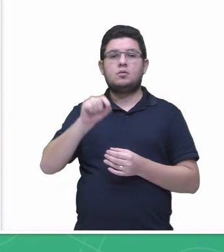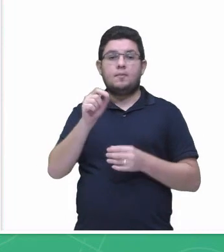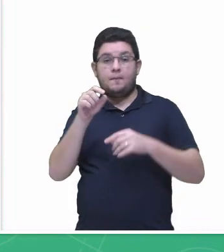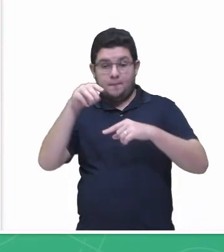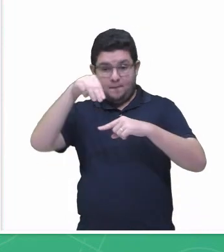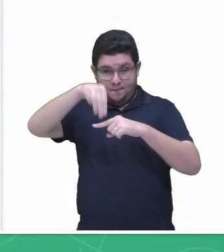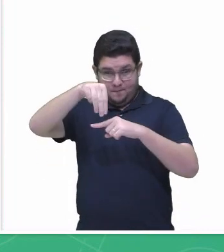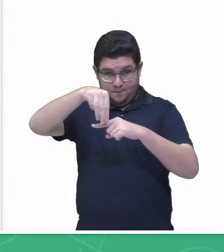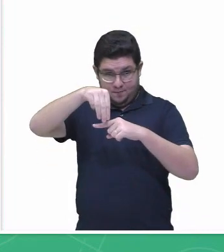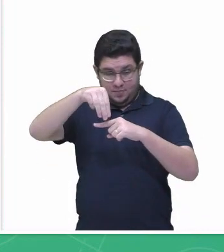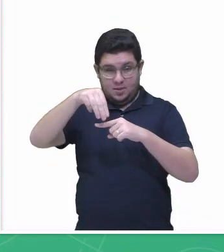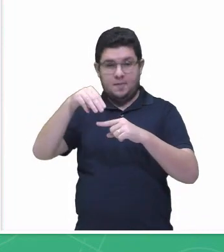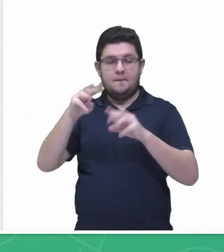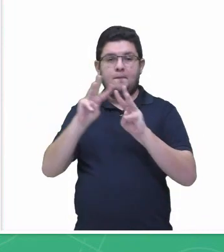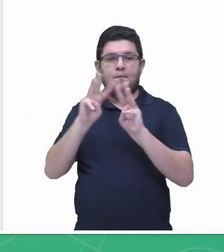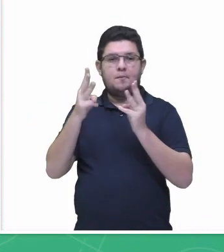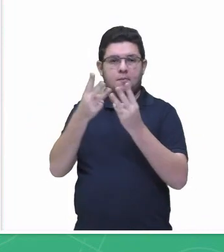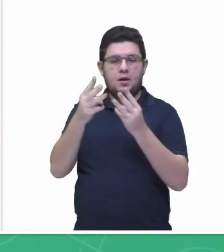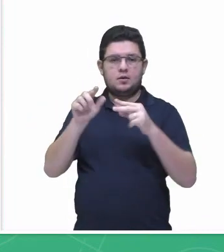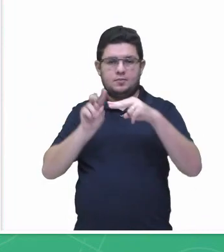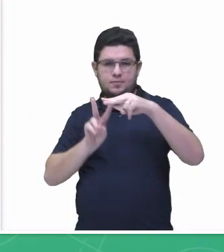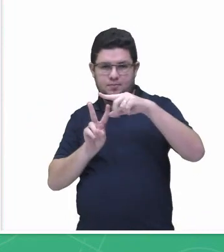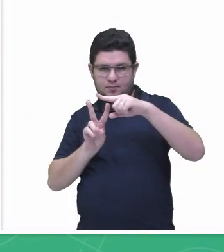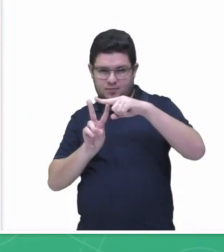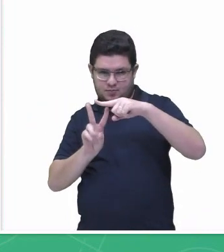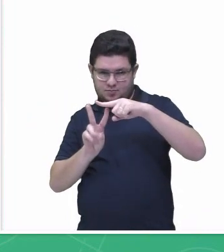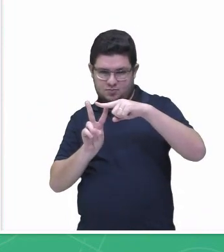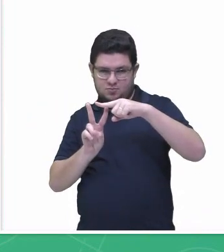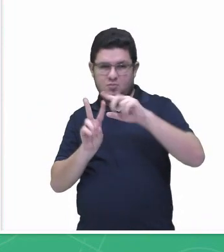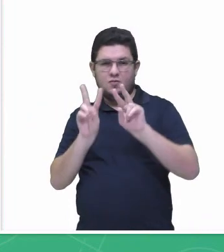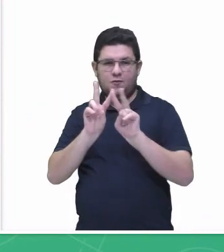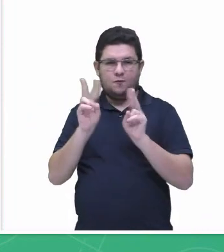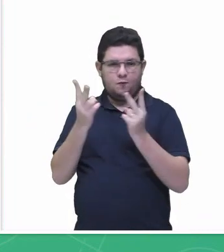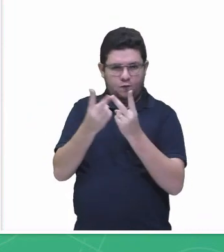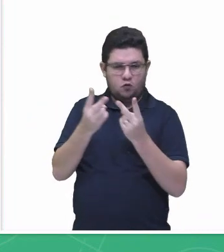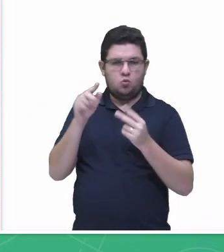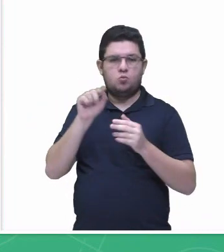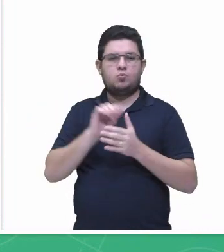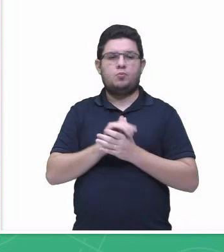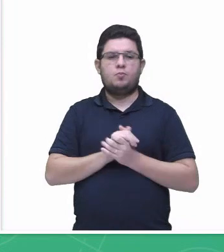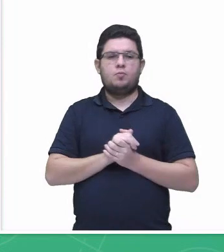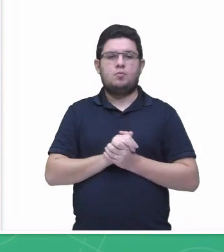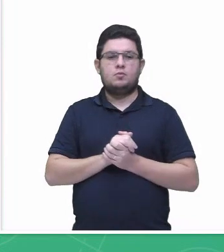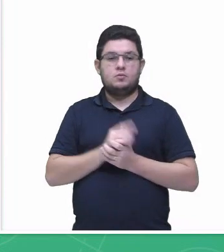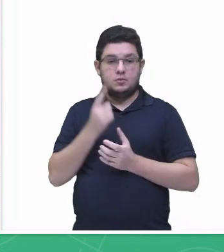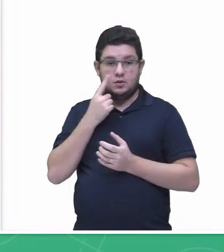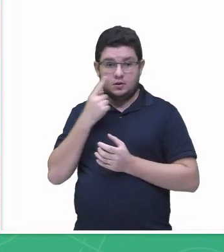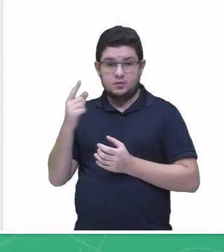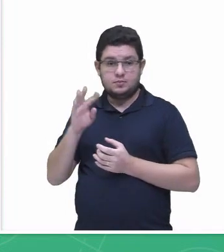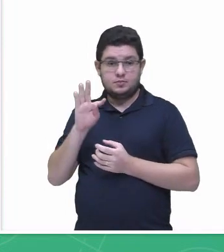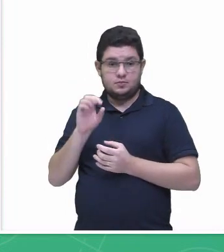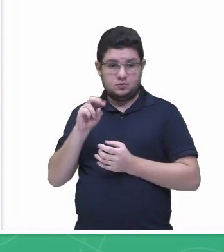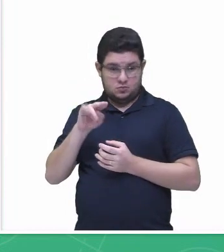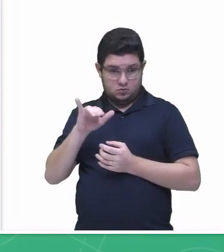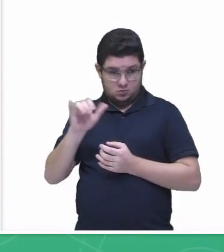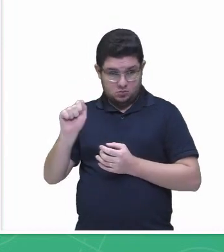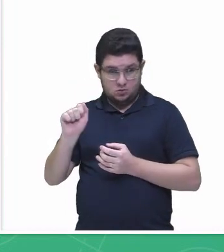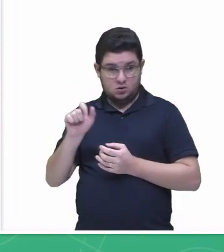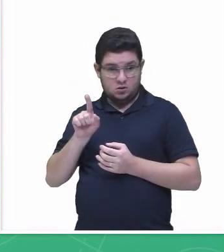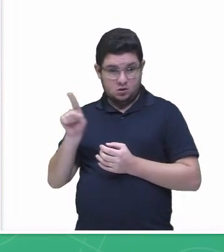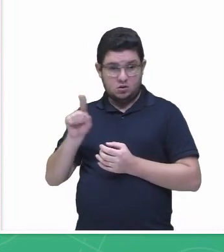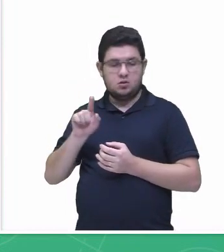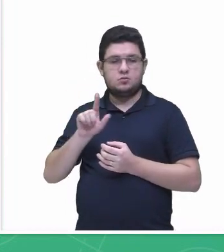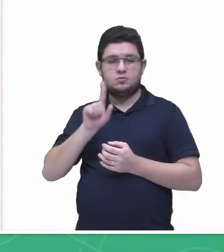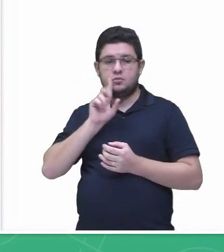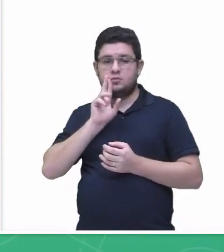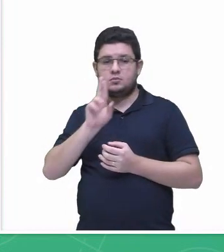Antônia, da escola Balmina Mestrinho, letra B. Muito bem, vamos